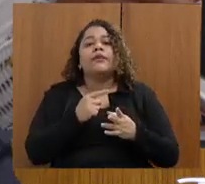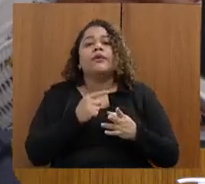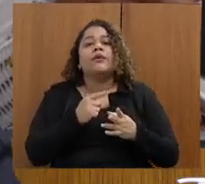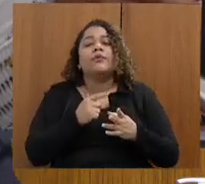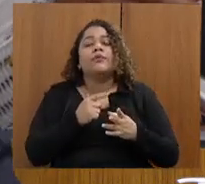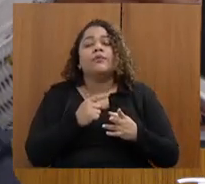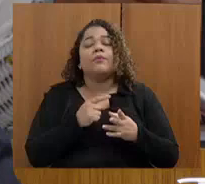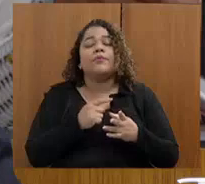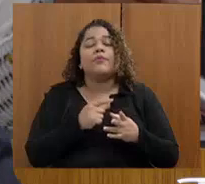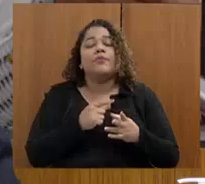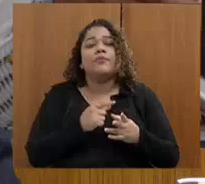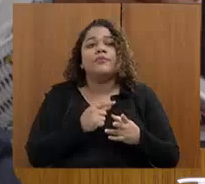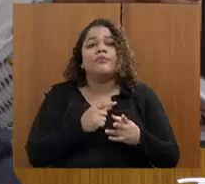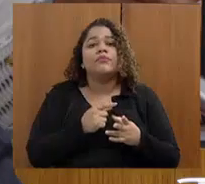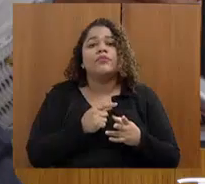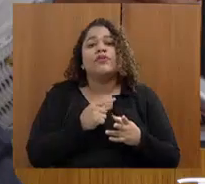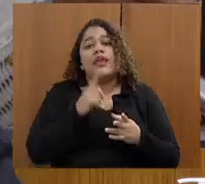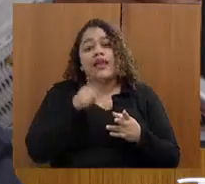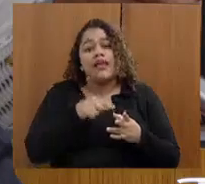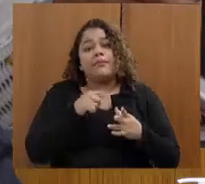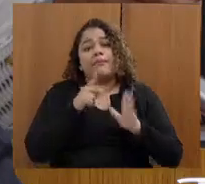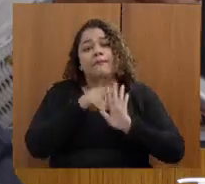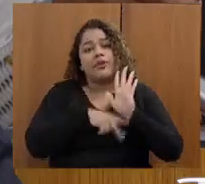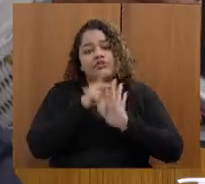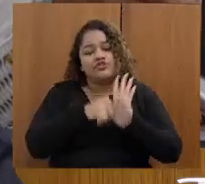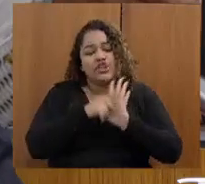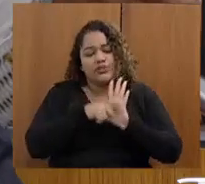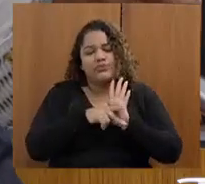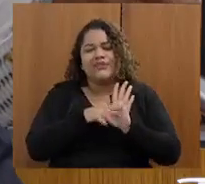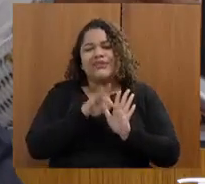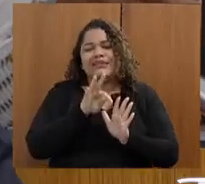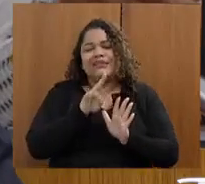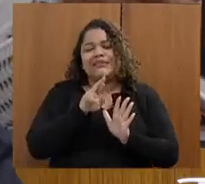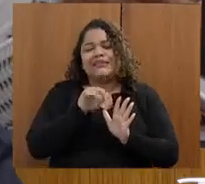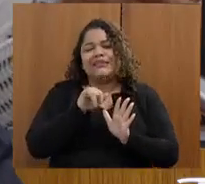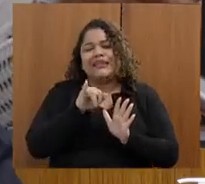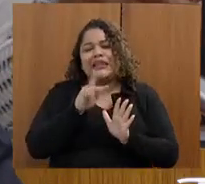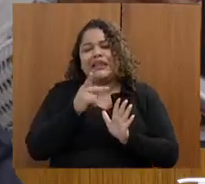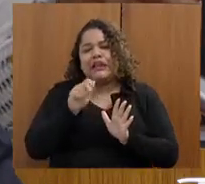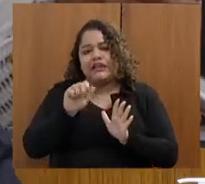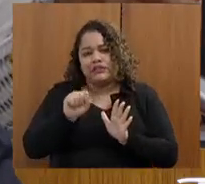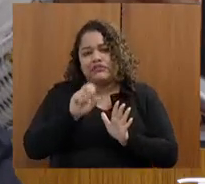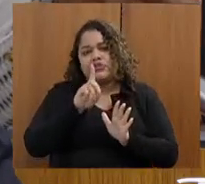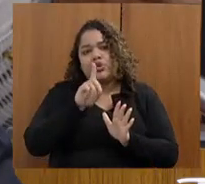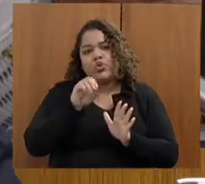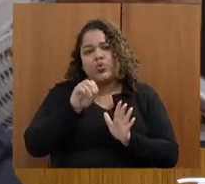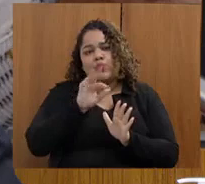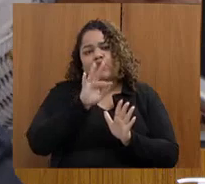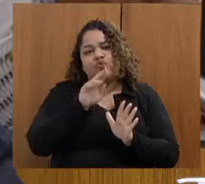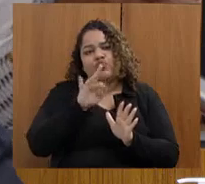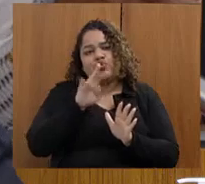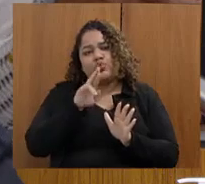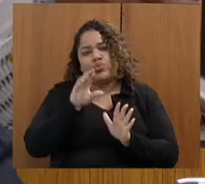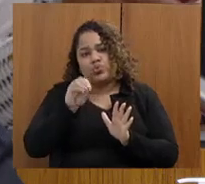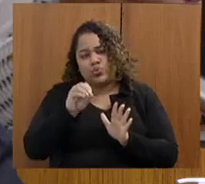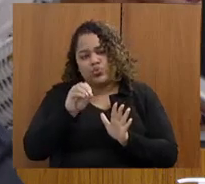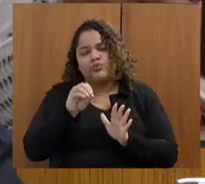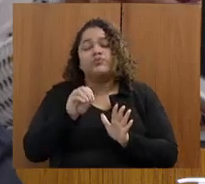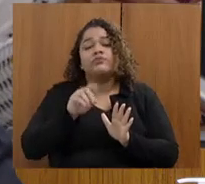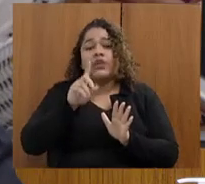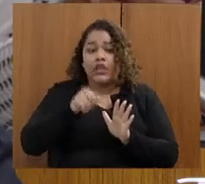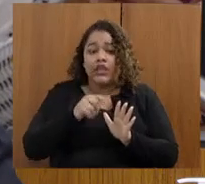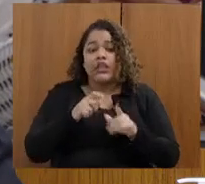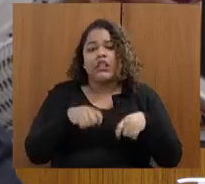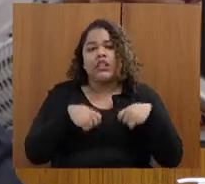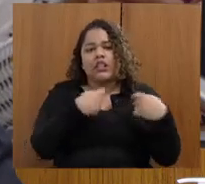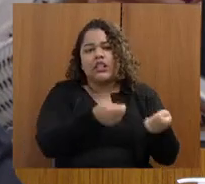Futuro esse projeto está dando a oportunidade a as pessoas a buscar uma oportunidade